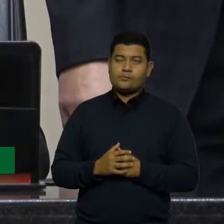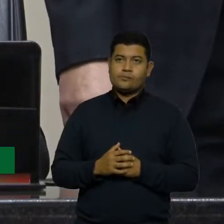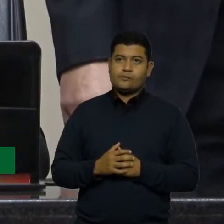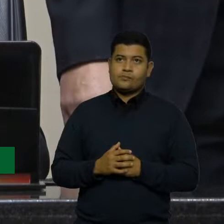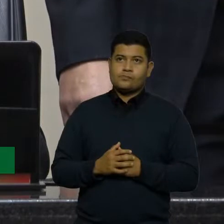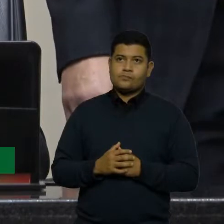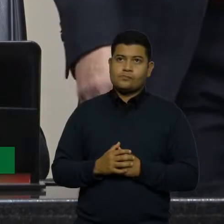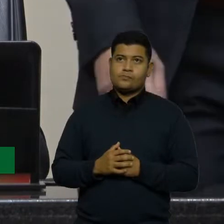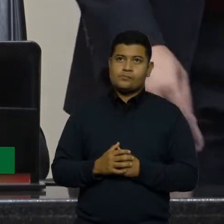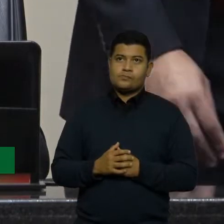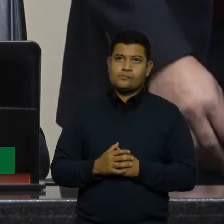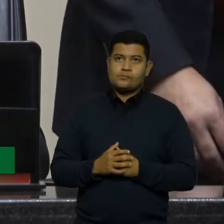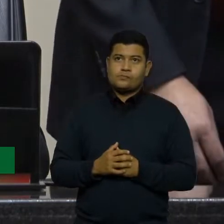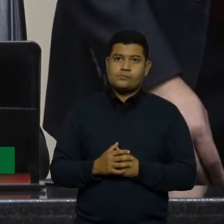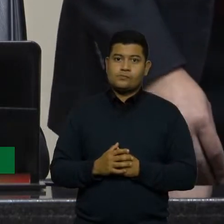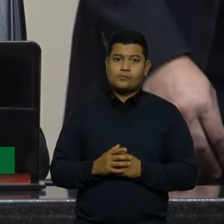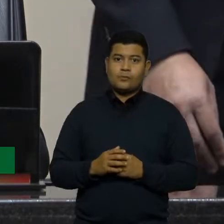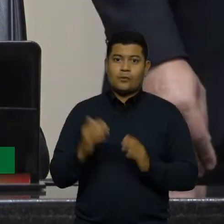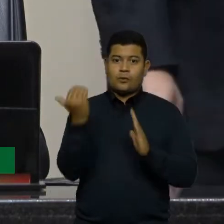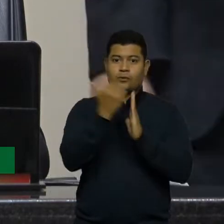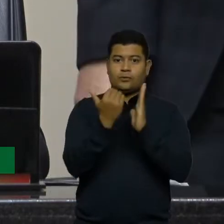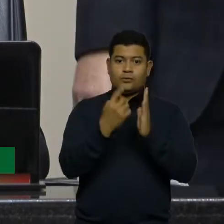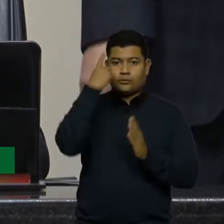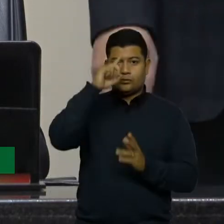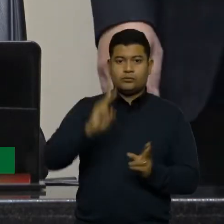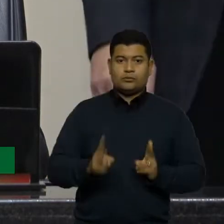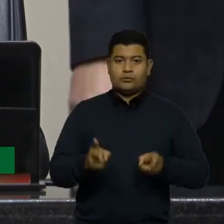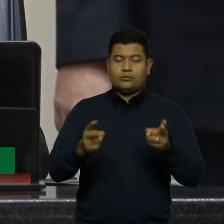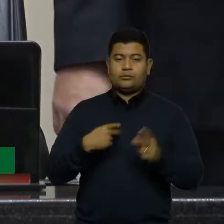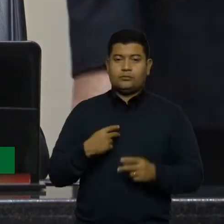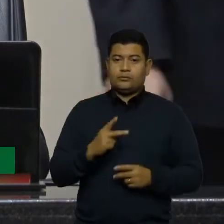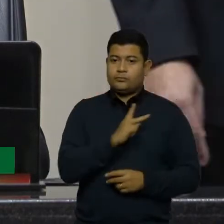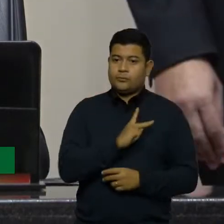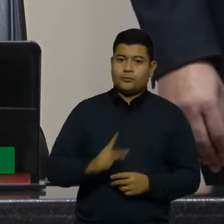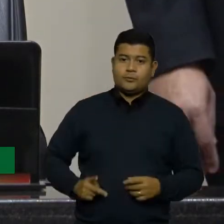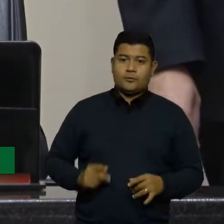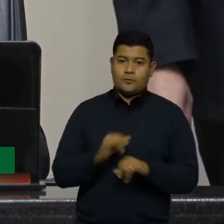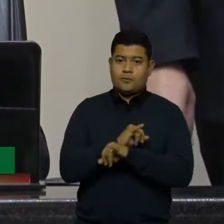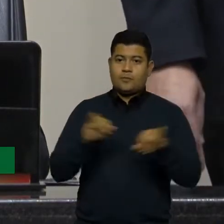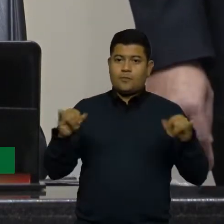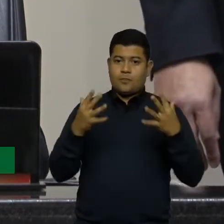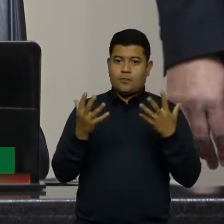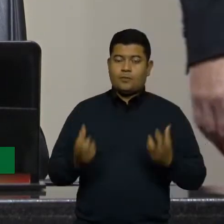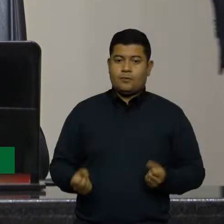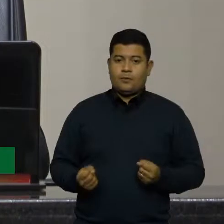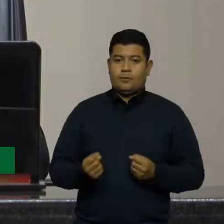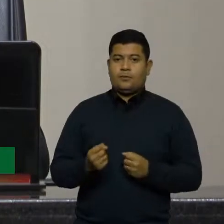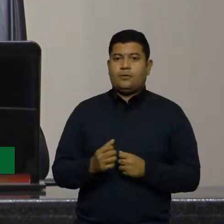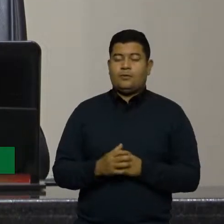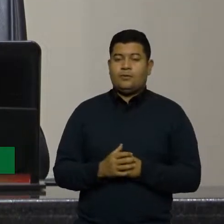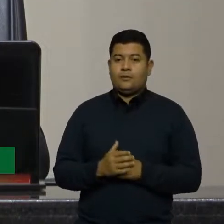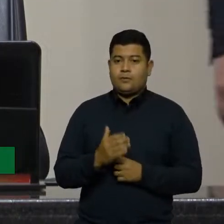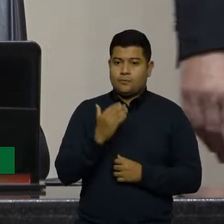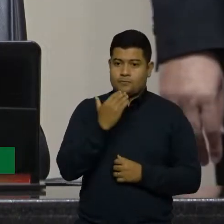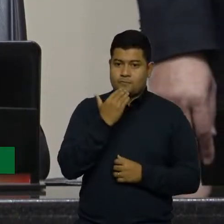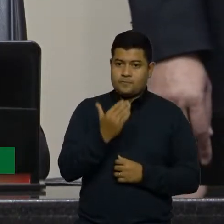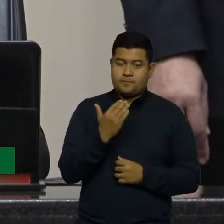ainda em ordem do dia, esta presidência comunica que defere os seguintes requerimentos,